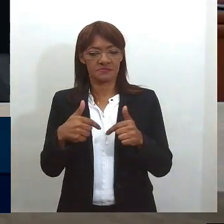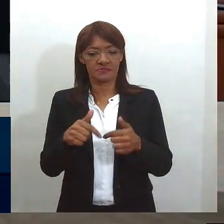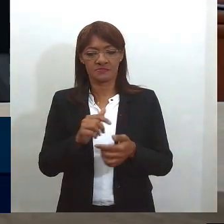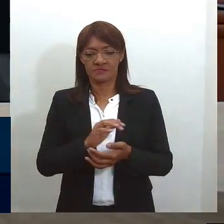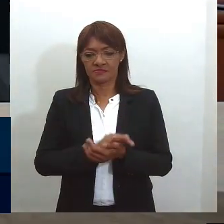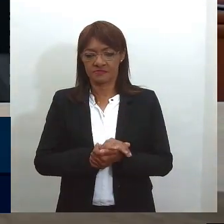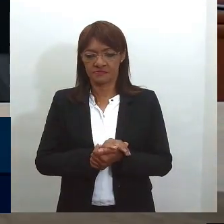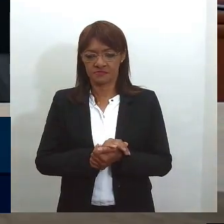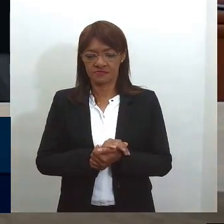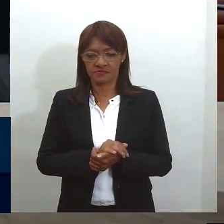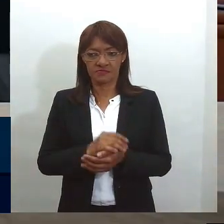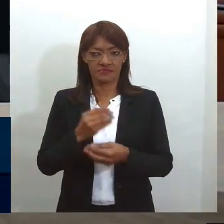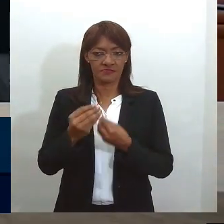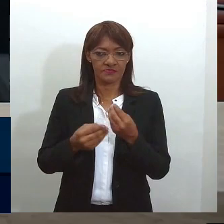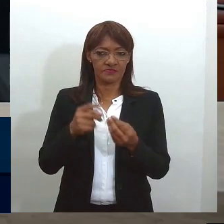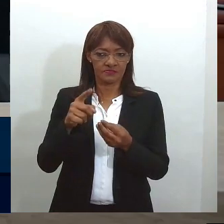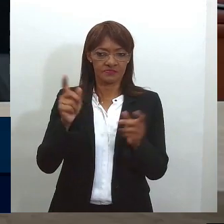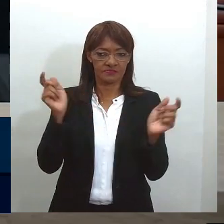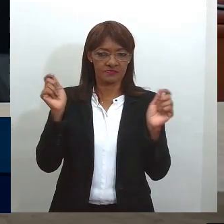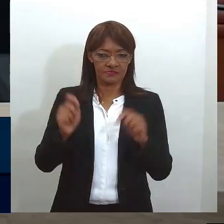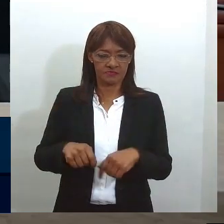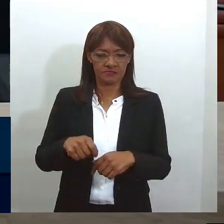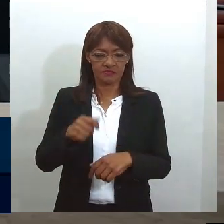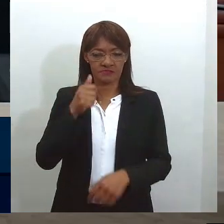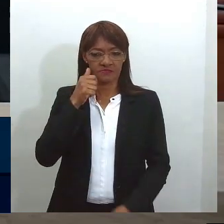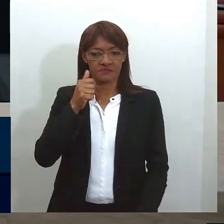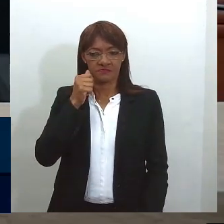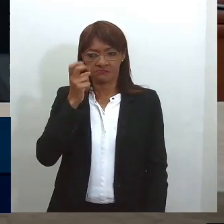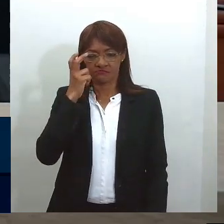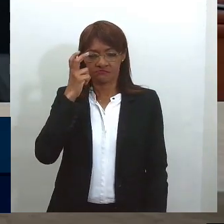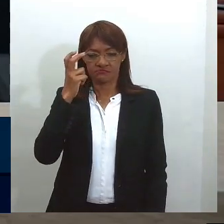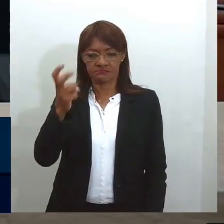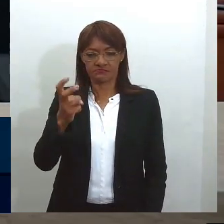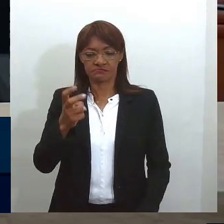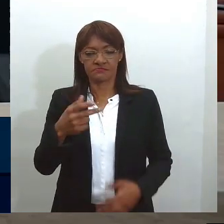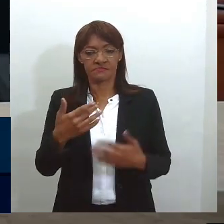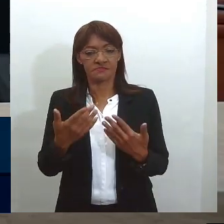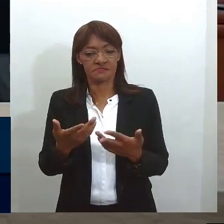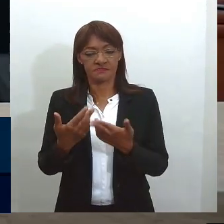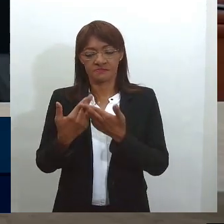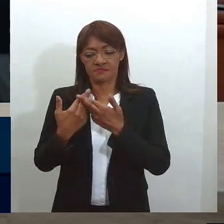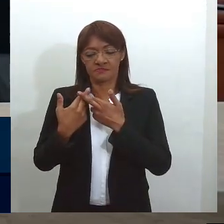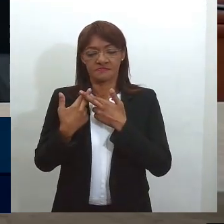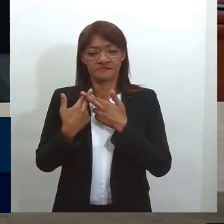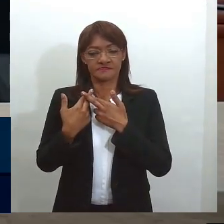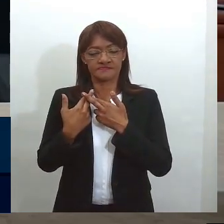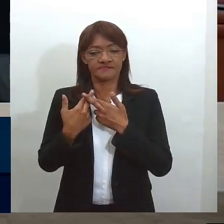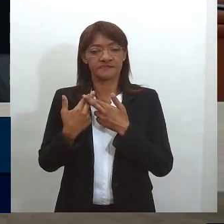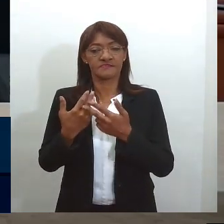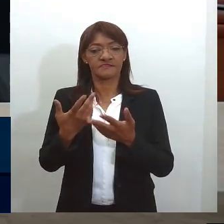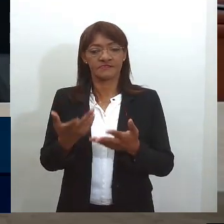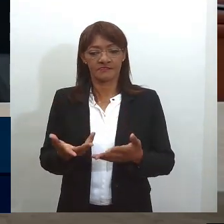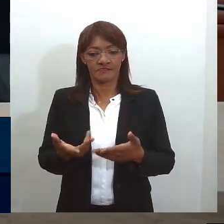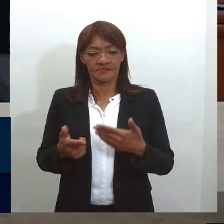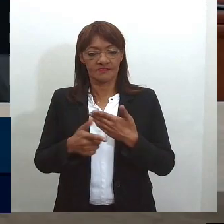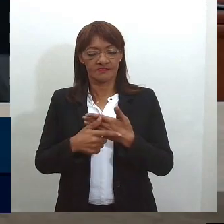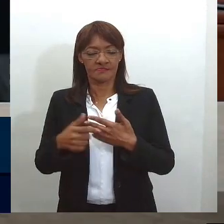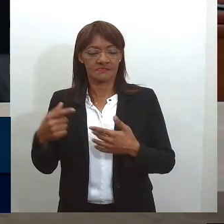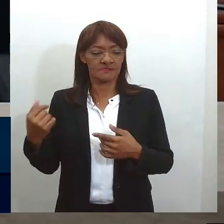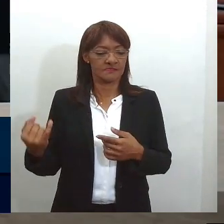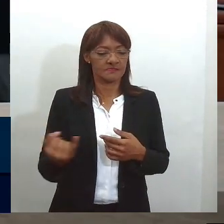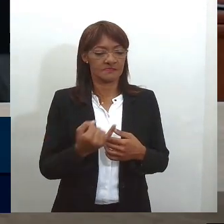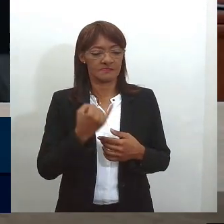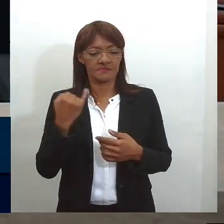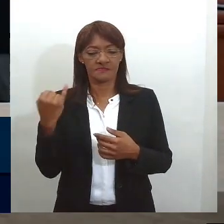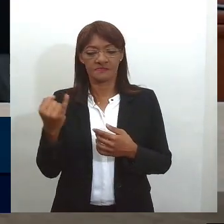mulher, né, estando à frente de uma pasta tão importante, né? Eu acho, como já foi dito, né, pelo